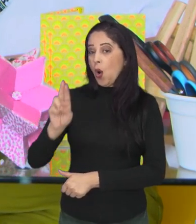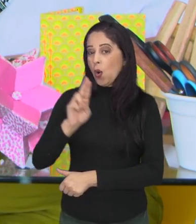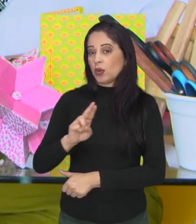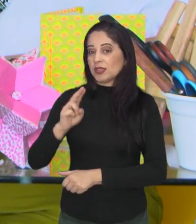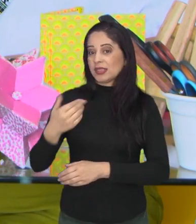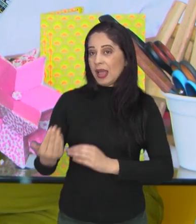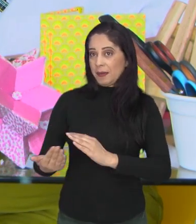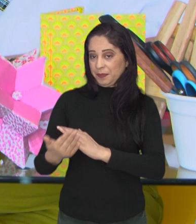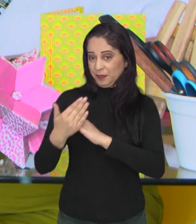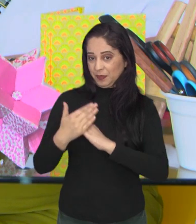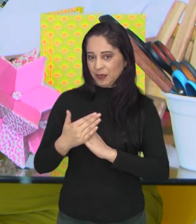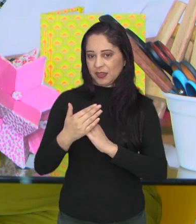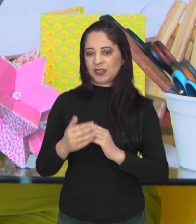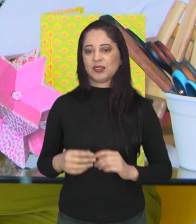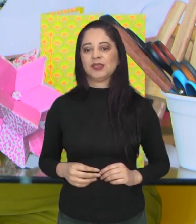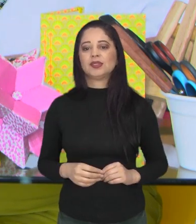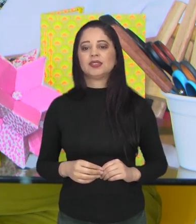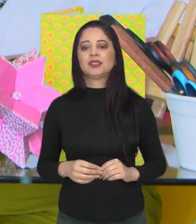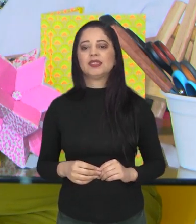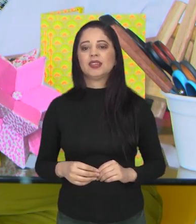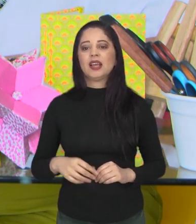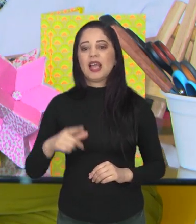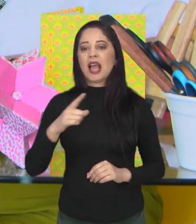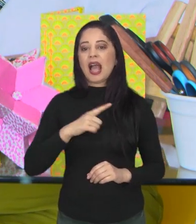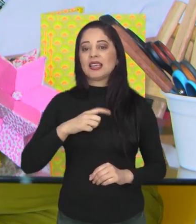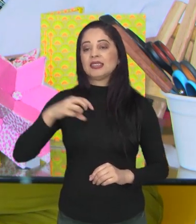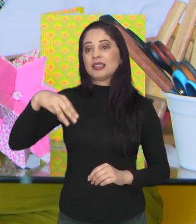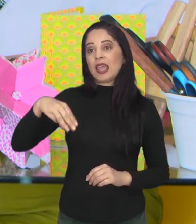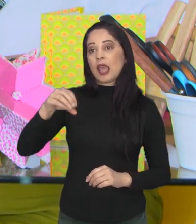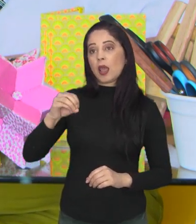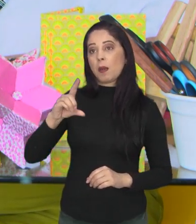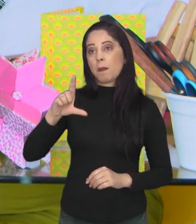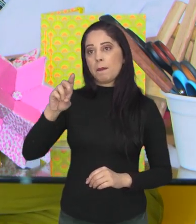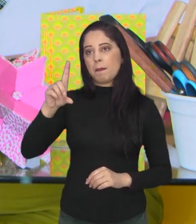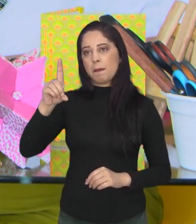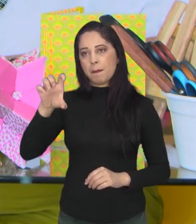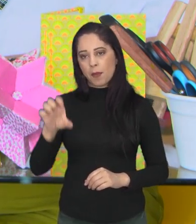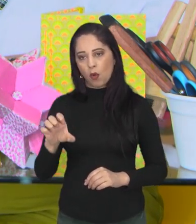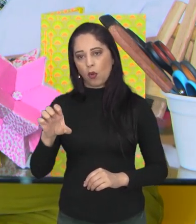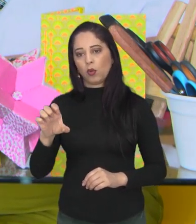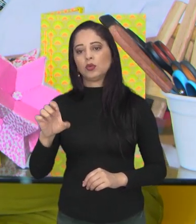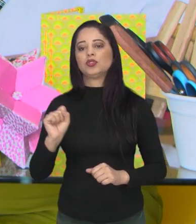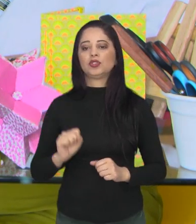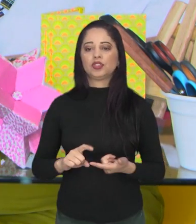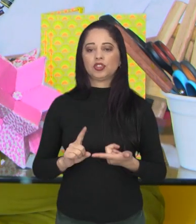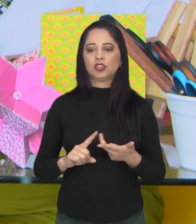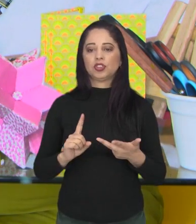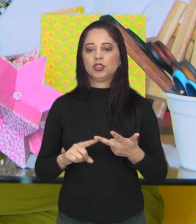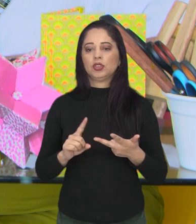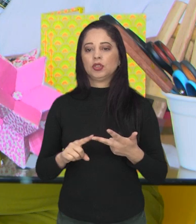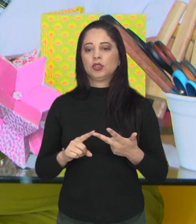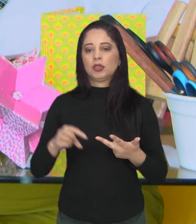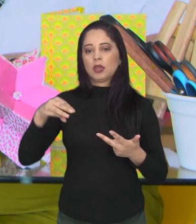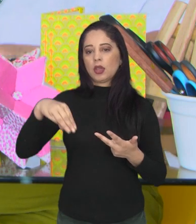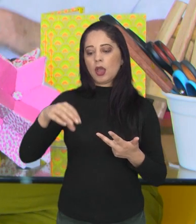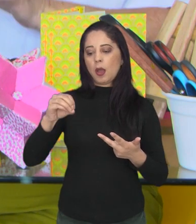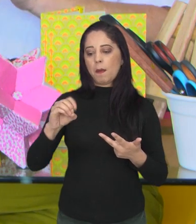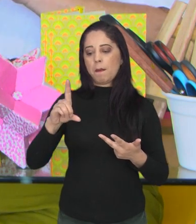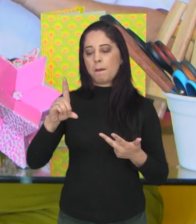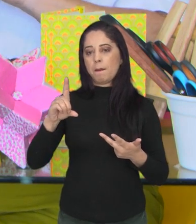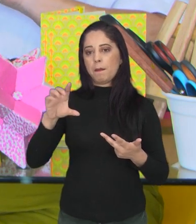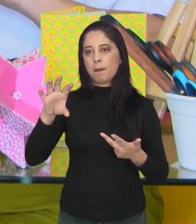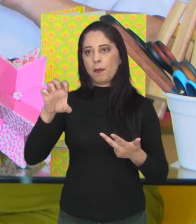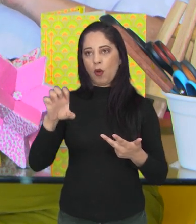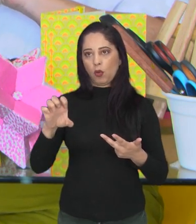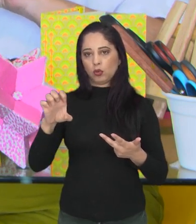lá nos ajuda muito aqui eu tenho um molde da Furação que você vai estar fazendo aqui o molde para